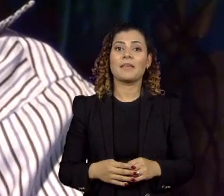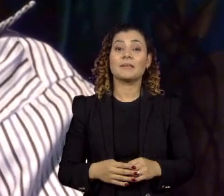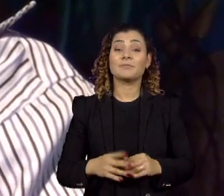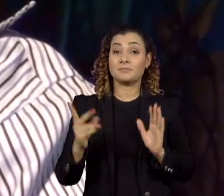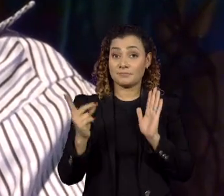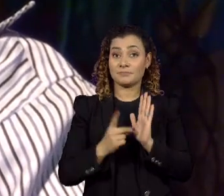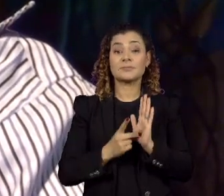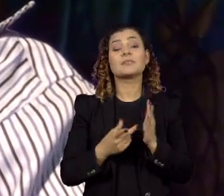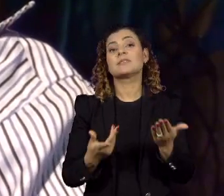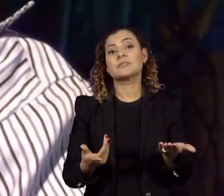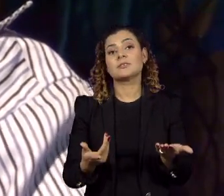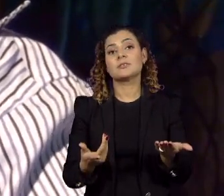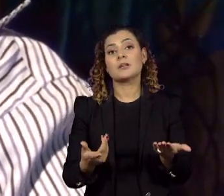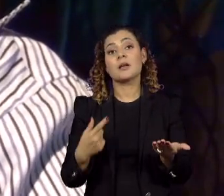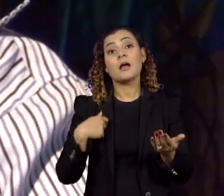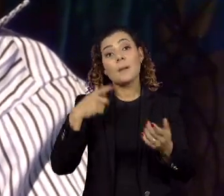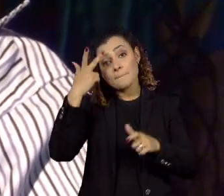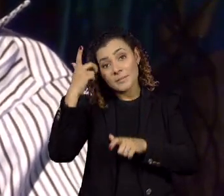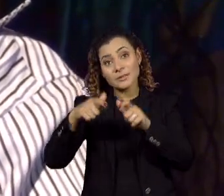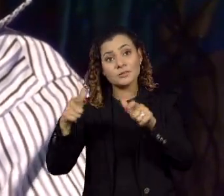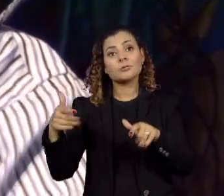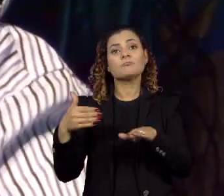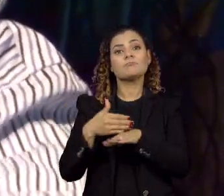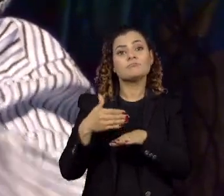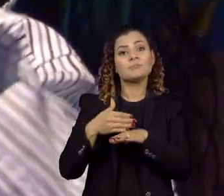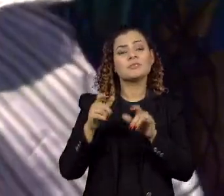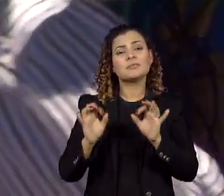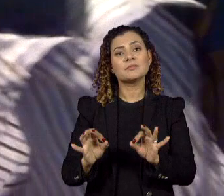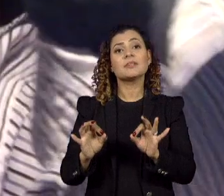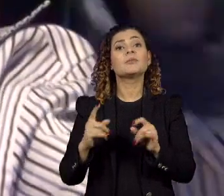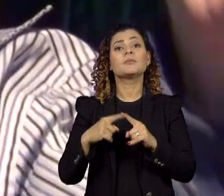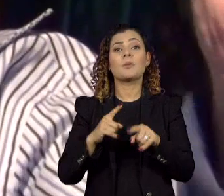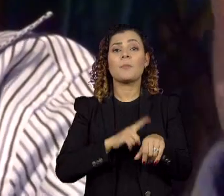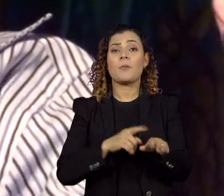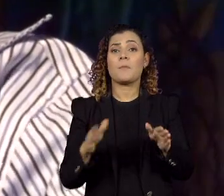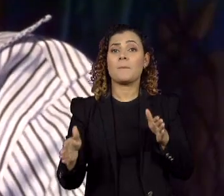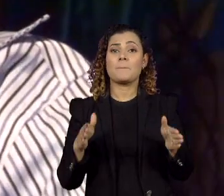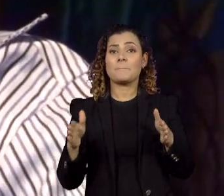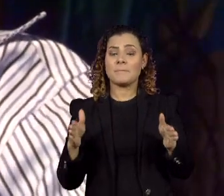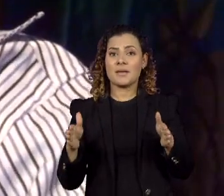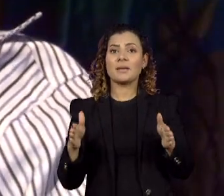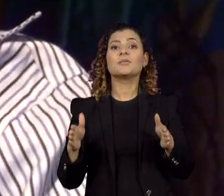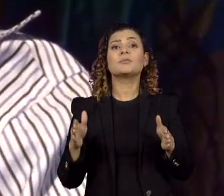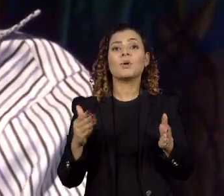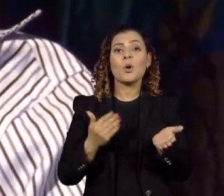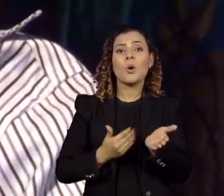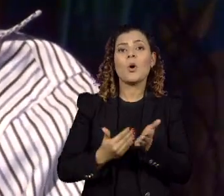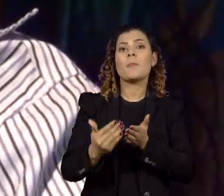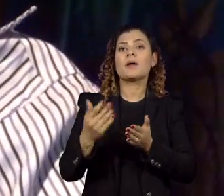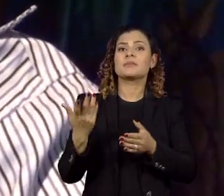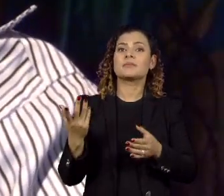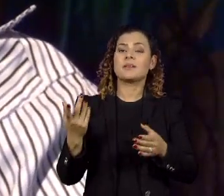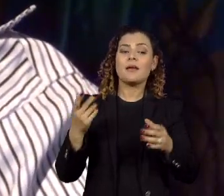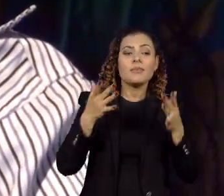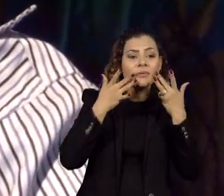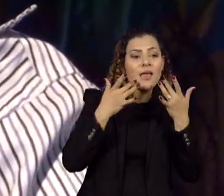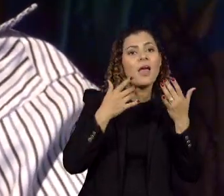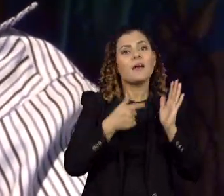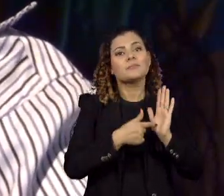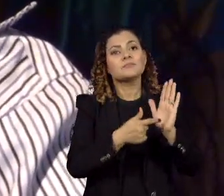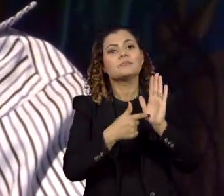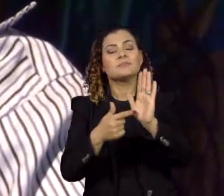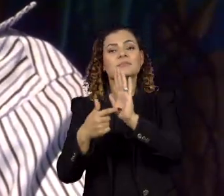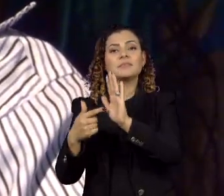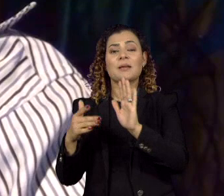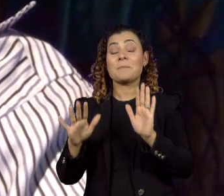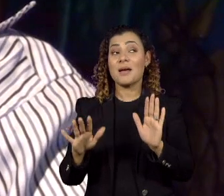Geralmente o público que nos frequenta tem um momento que começa a entrar dentro da peça, participa. E